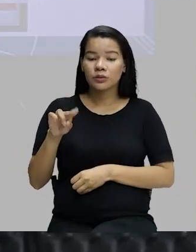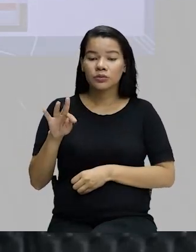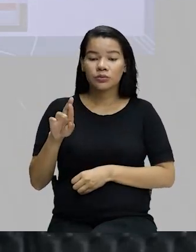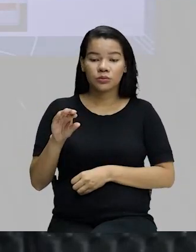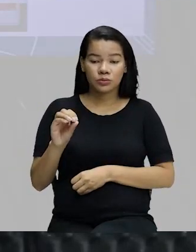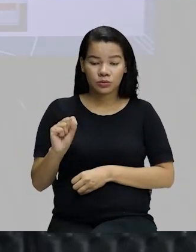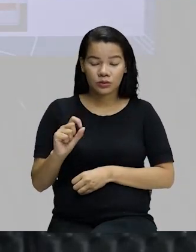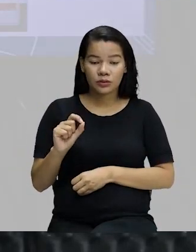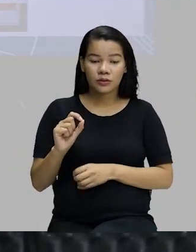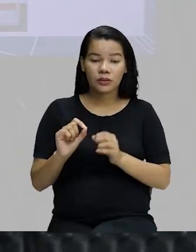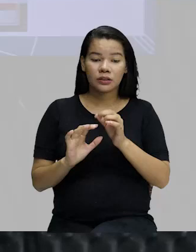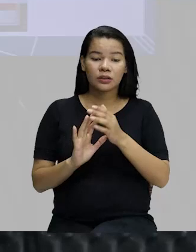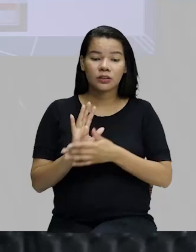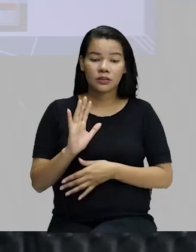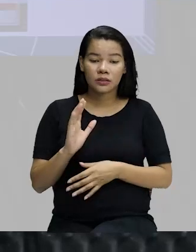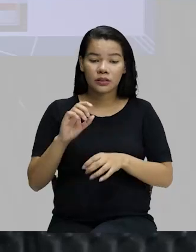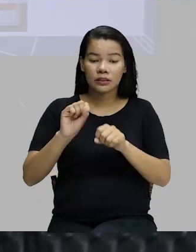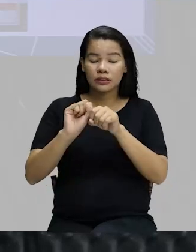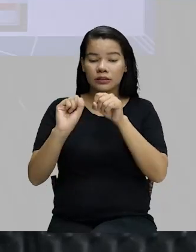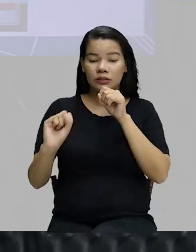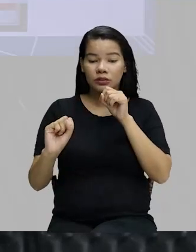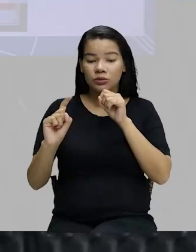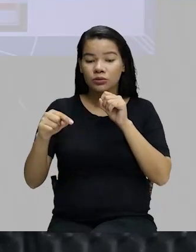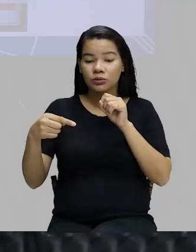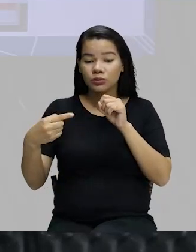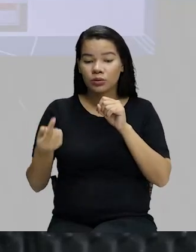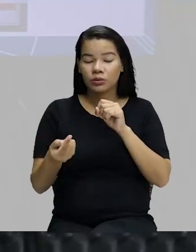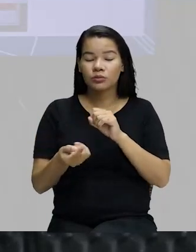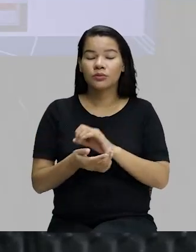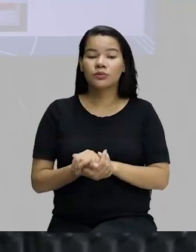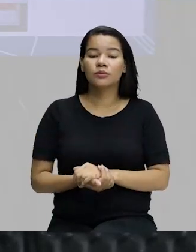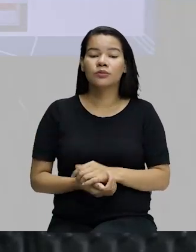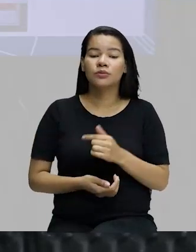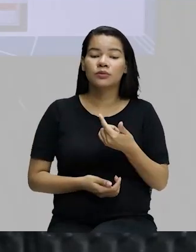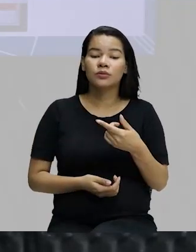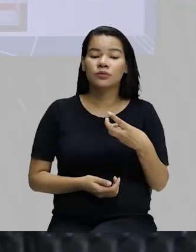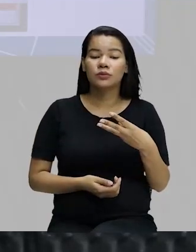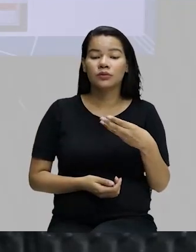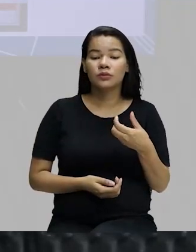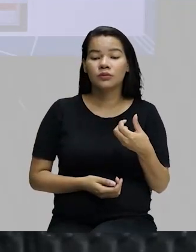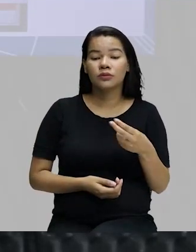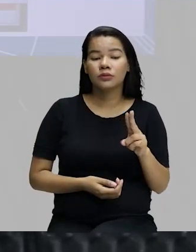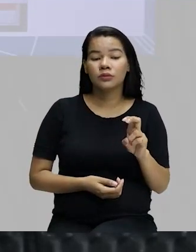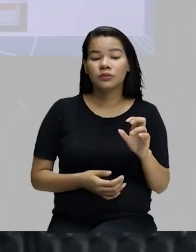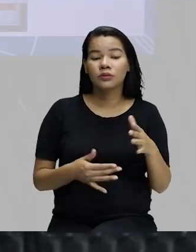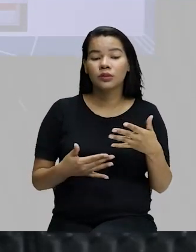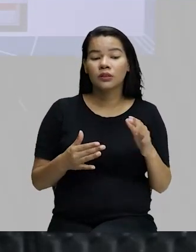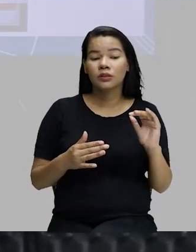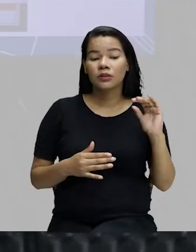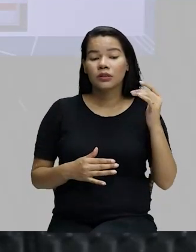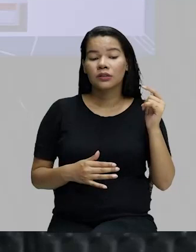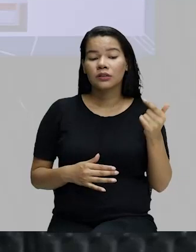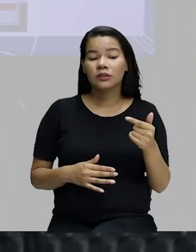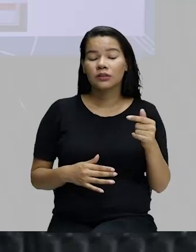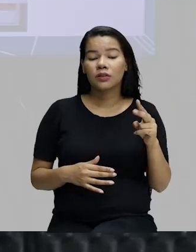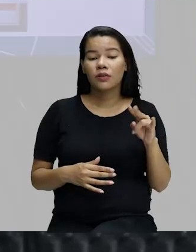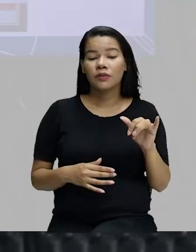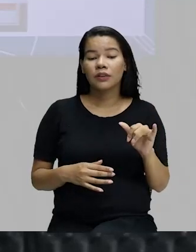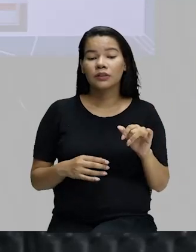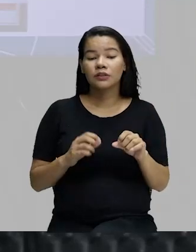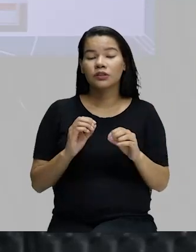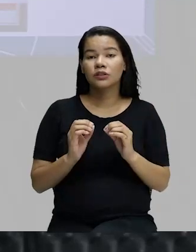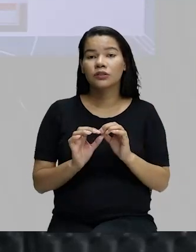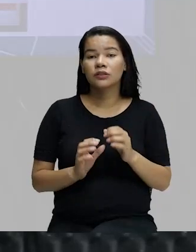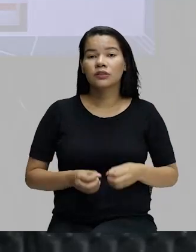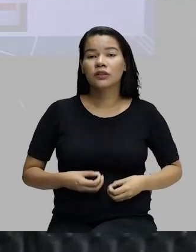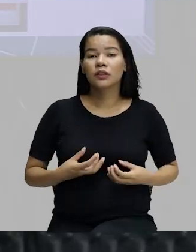gerar a quebra dos outros urânios 235. Quando acontece a quebra, vai gerar o quê? Vai